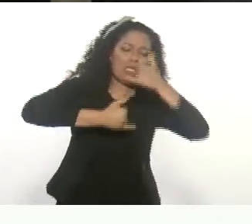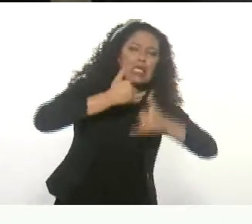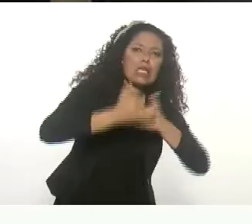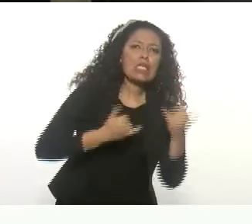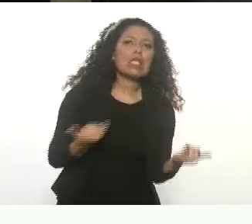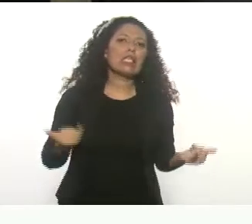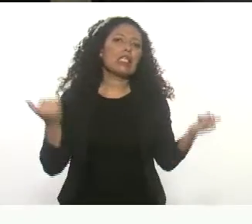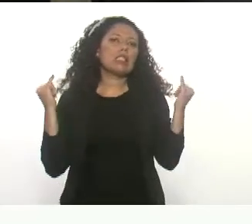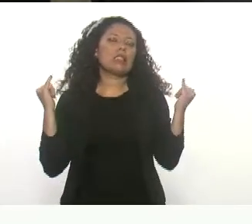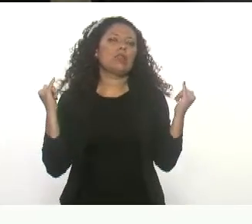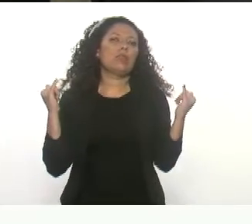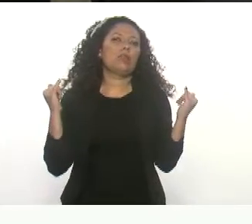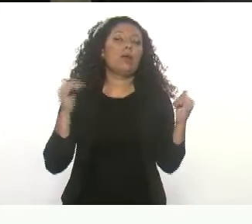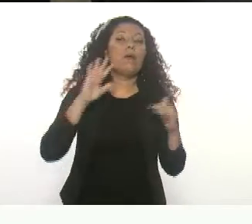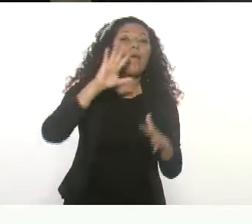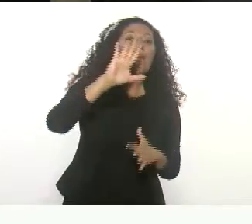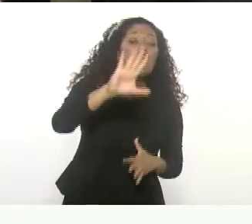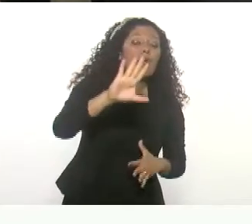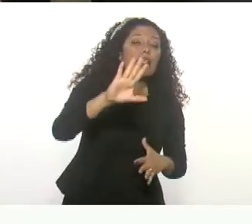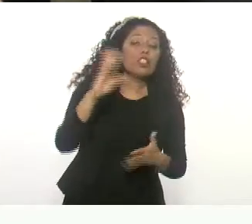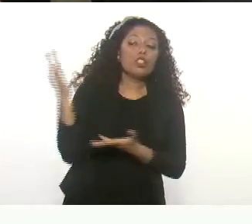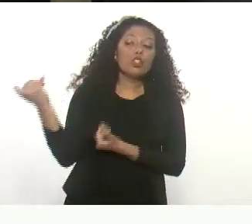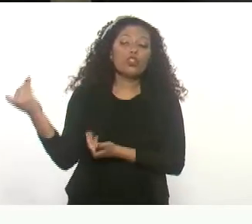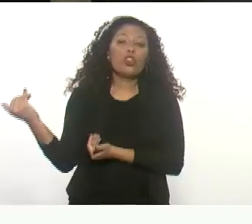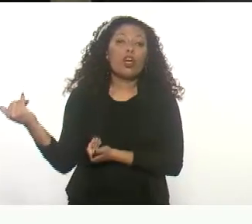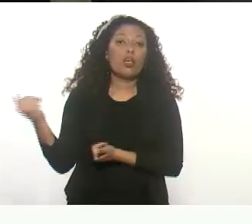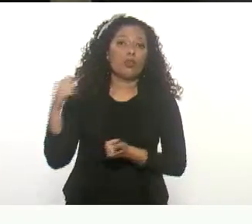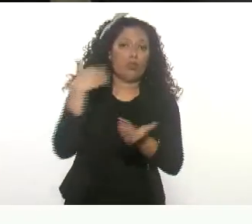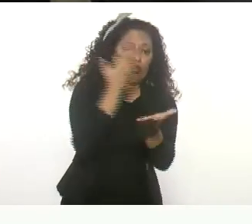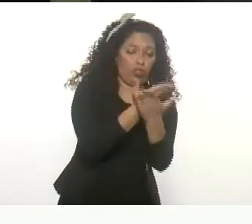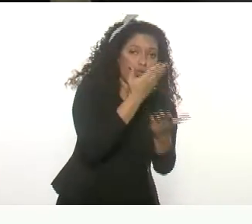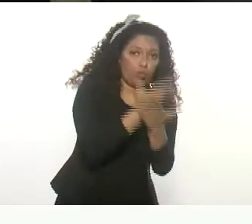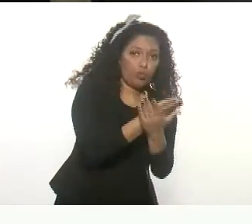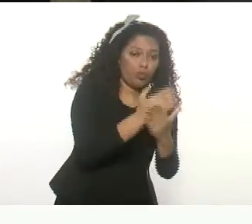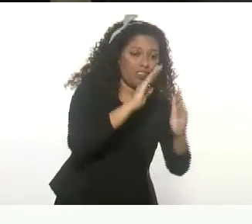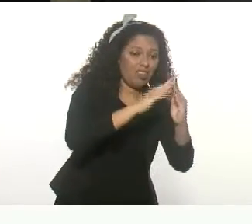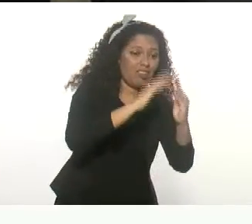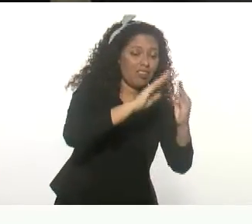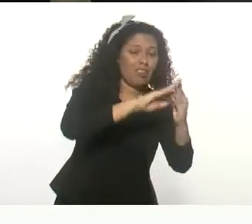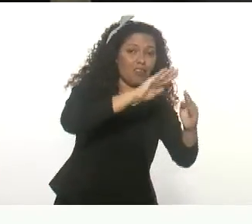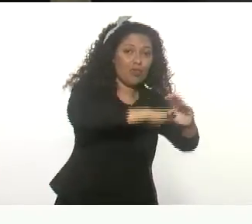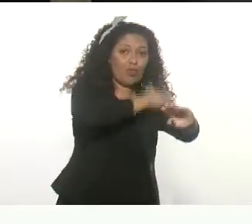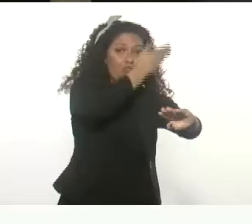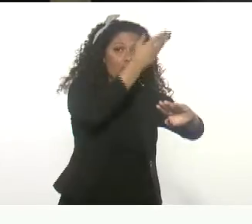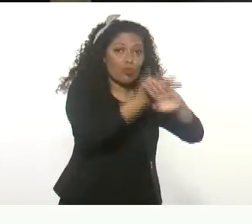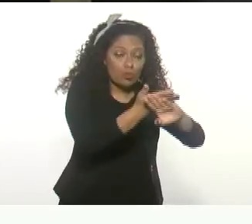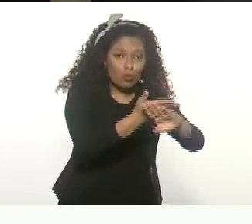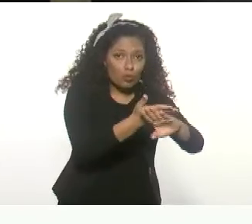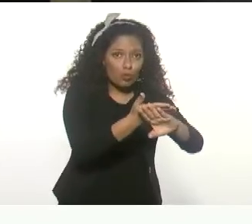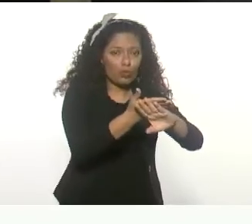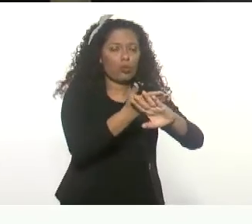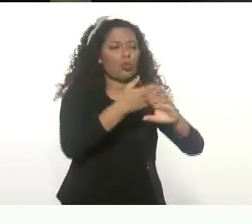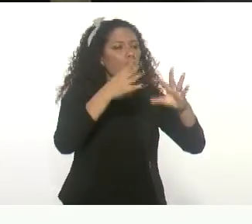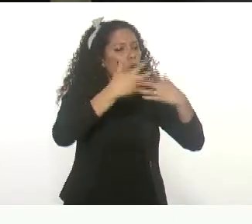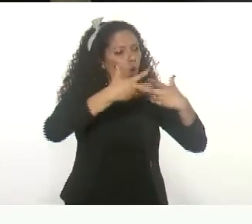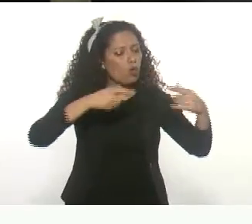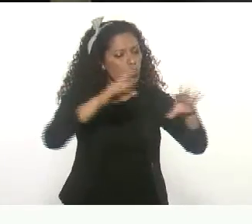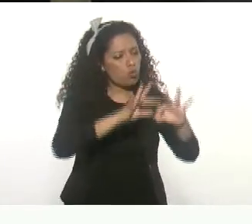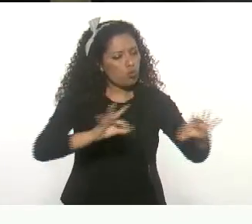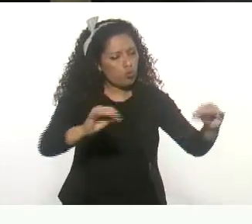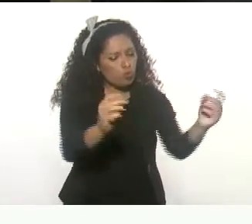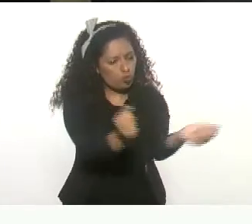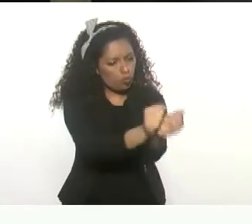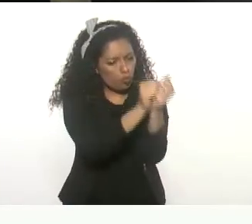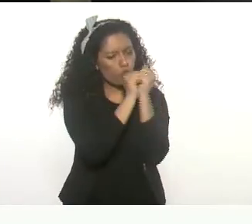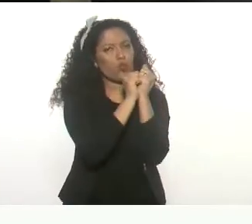o horário dele certinho. Vamos estudar, vamos ter atividade física, vamos ter o lado técnico profissional, porque hoje